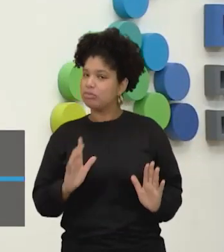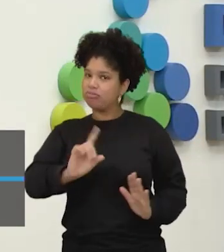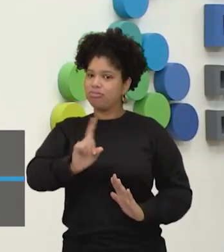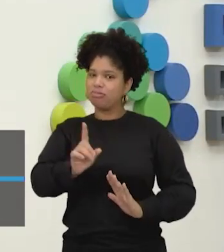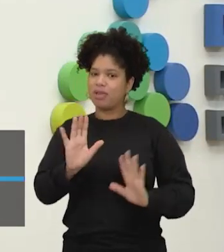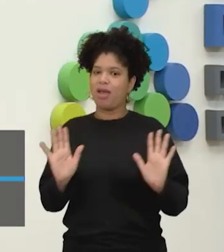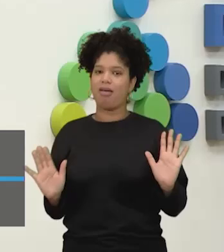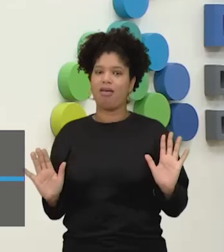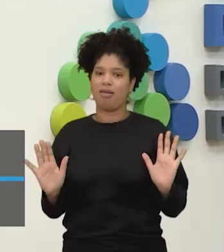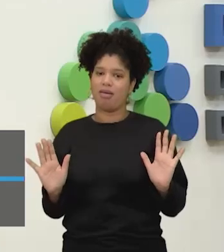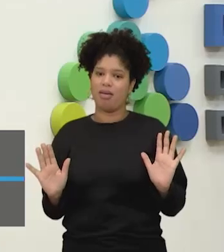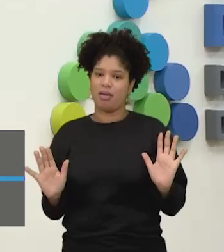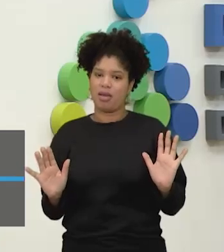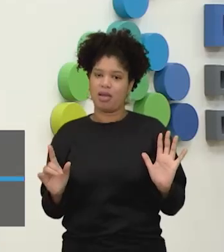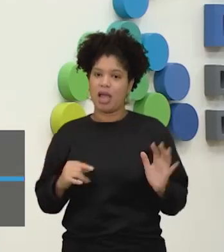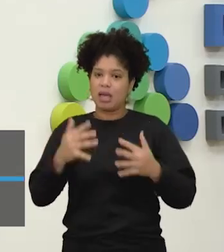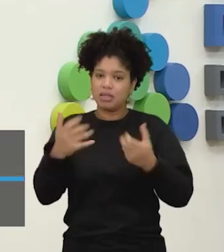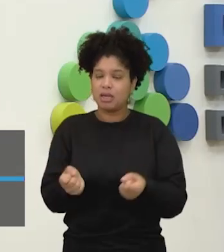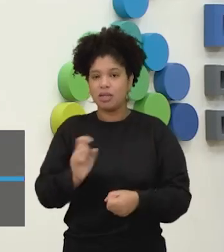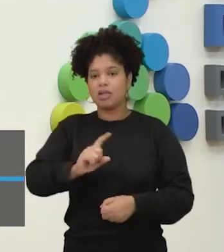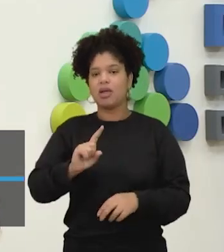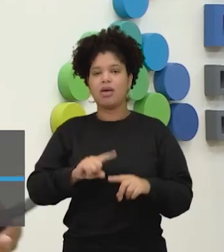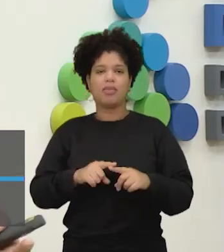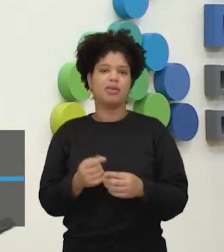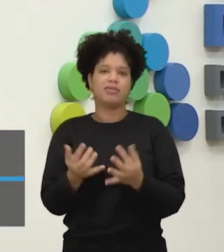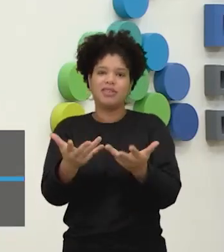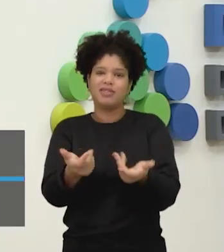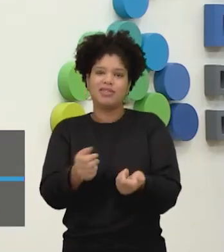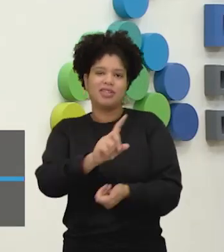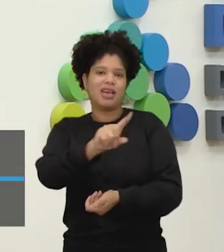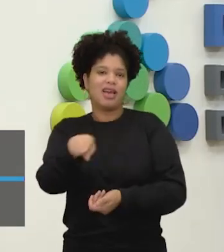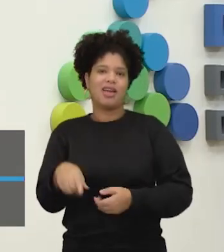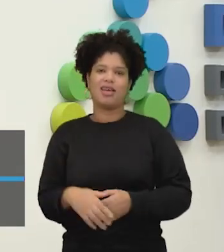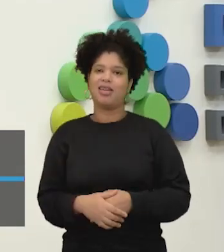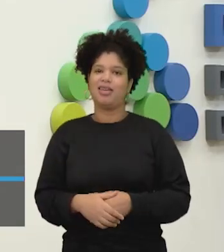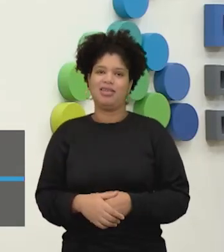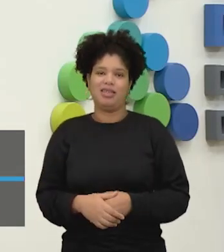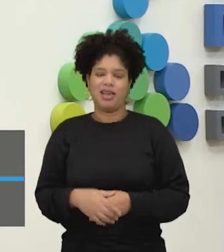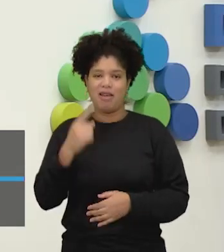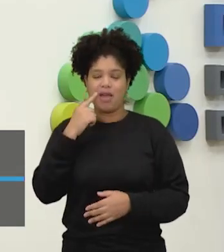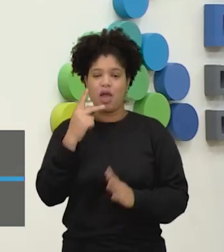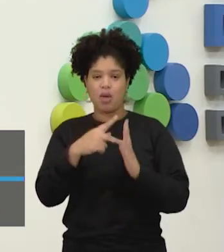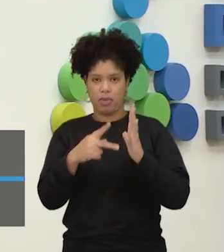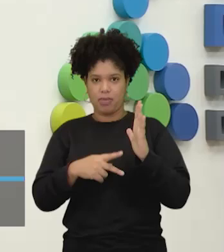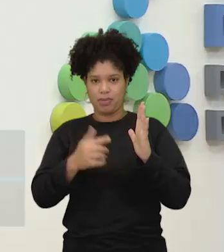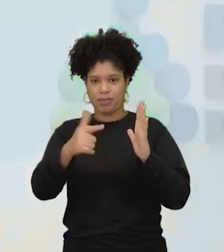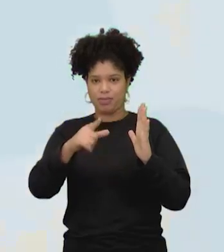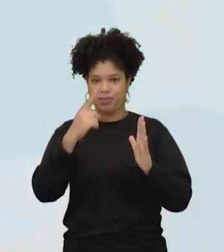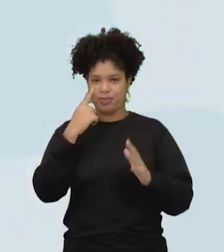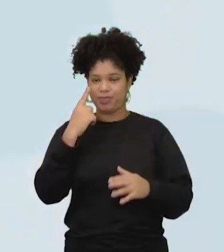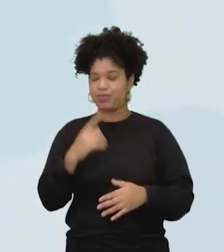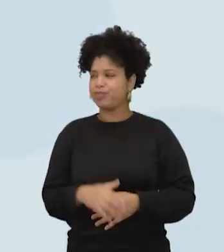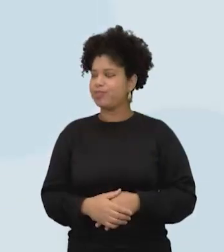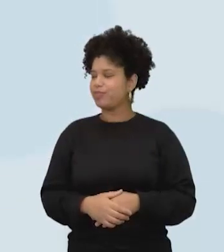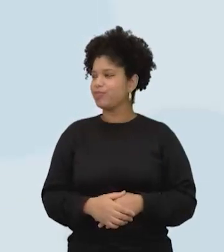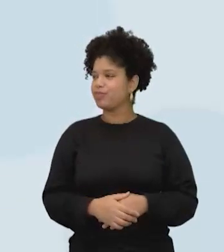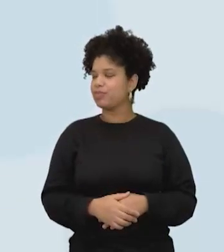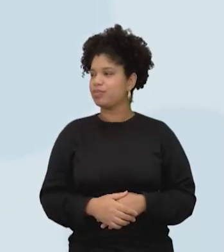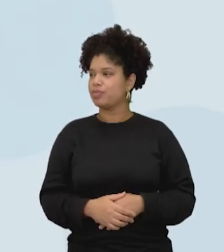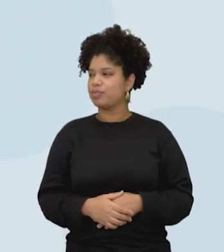Não. Aceito o que ele fala? Não, mas é maravilhoso, é espetacular. Nesse poema, voltamos nele, ele fala